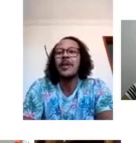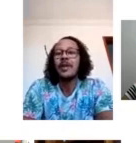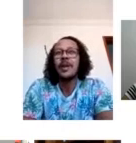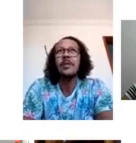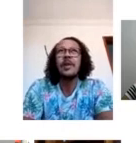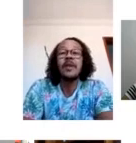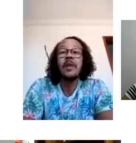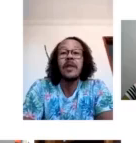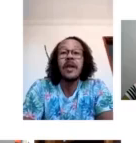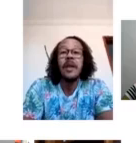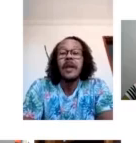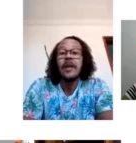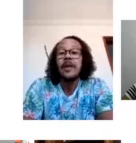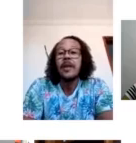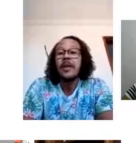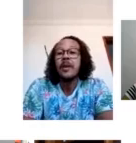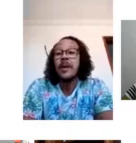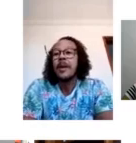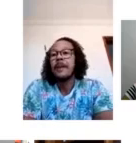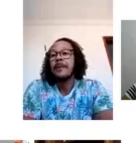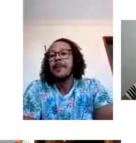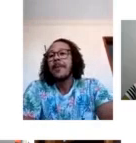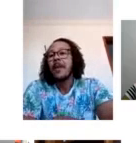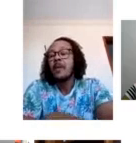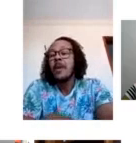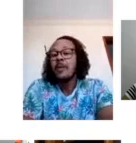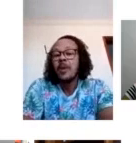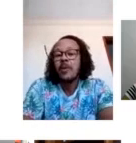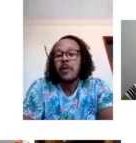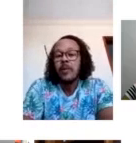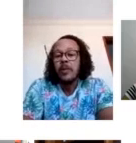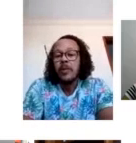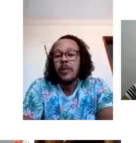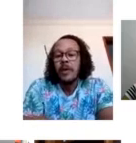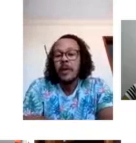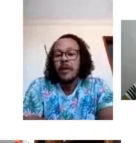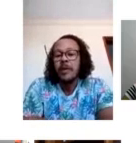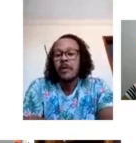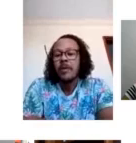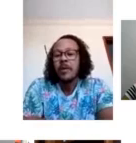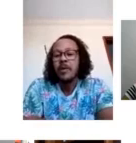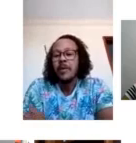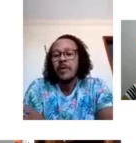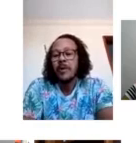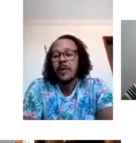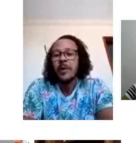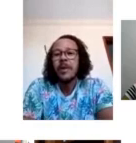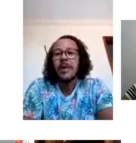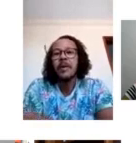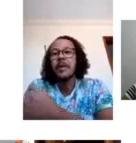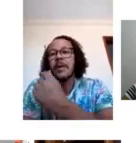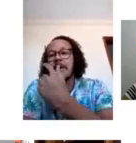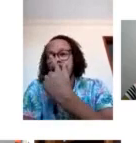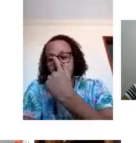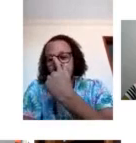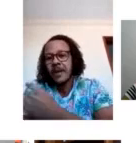são diferentes e a lógica também é diferente. Então, nesse sentido, o ano de 2000, o edital 2021-22,